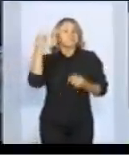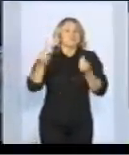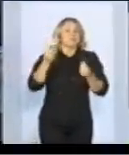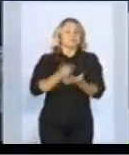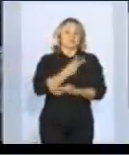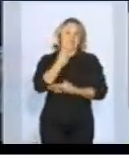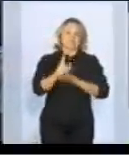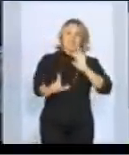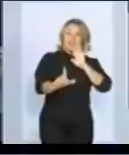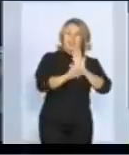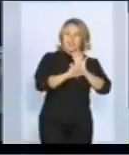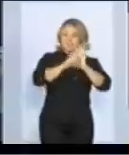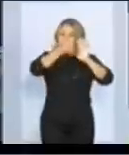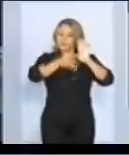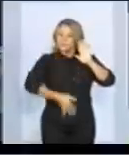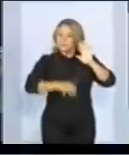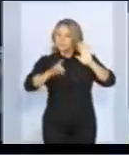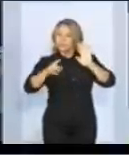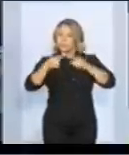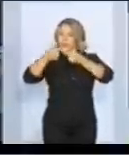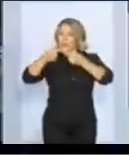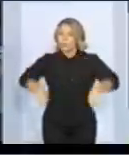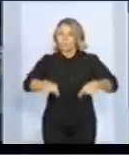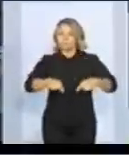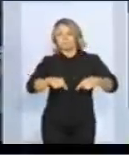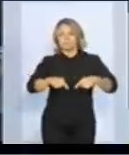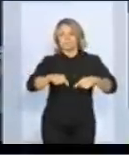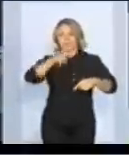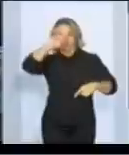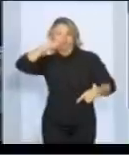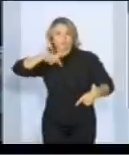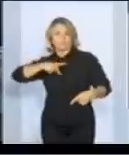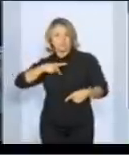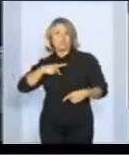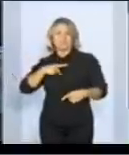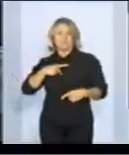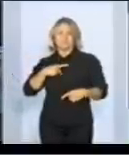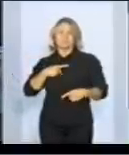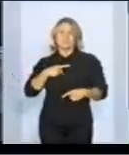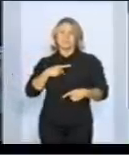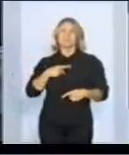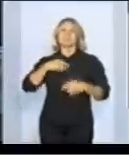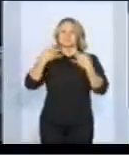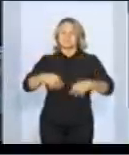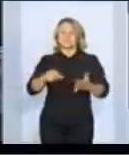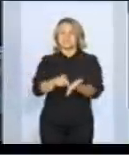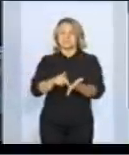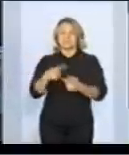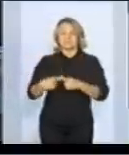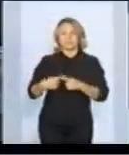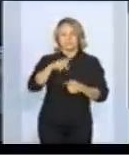lei faz uma menção de combate ao oligopólio no mercado tipicamente oligopolista e eficiente, por ser